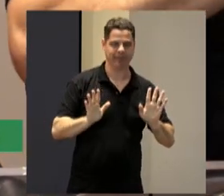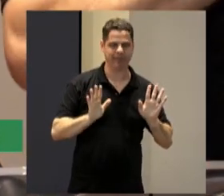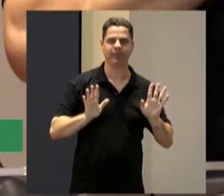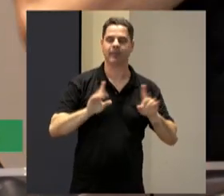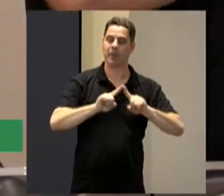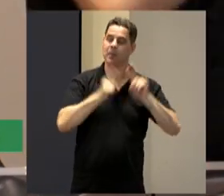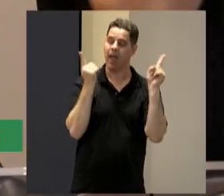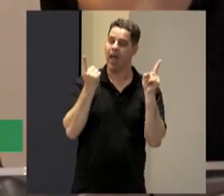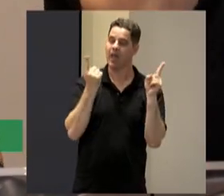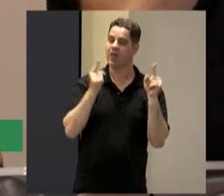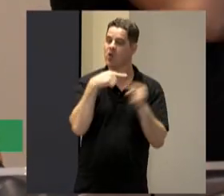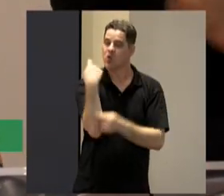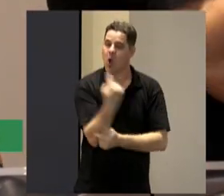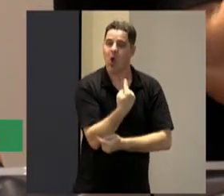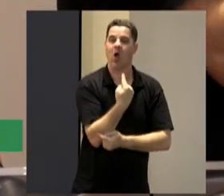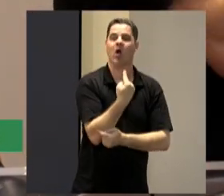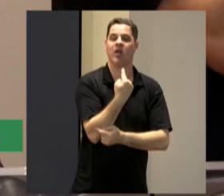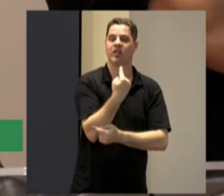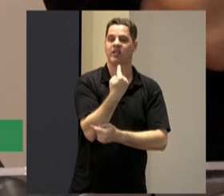que nós